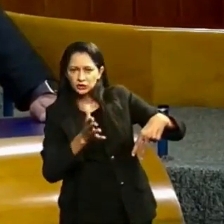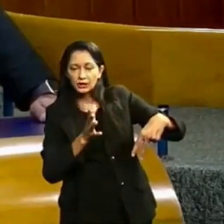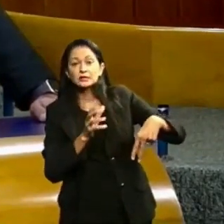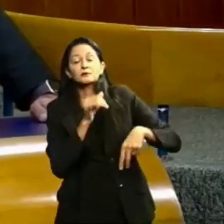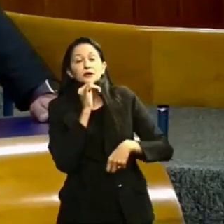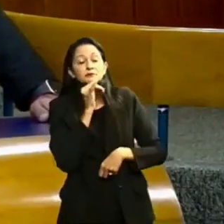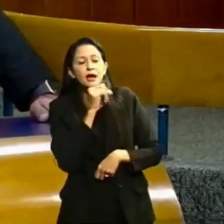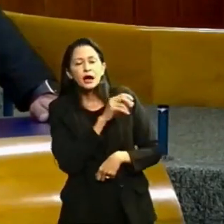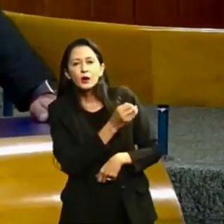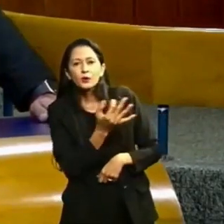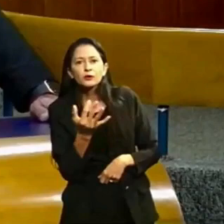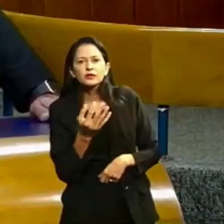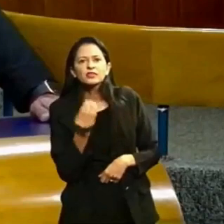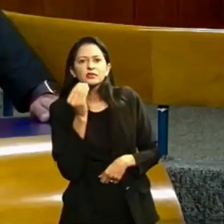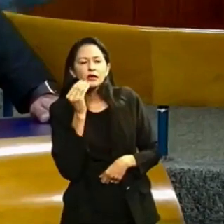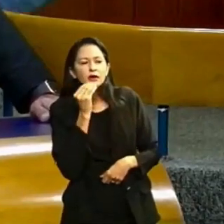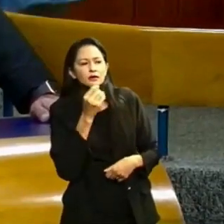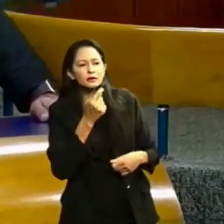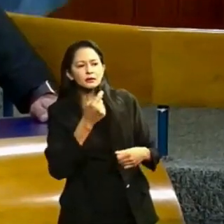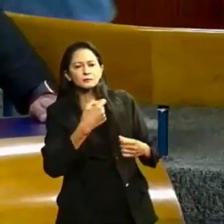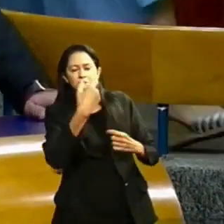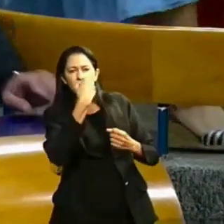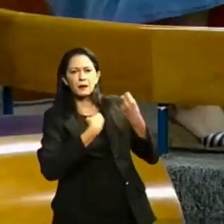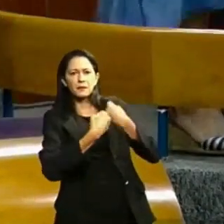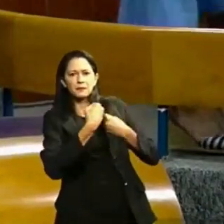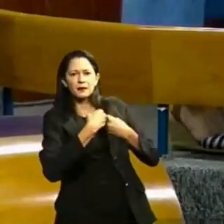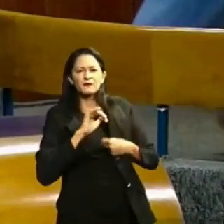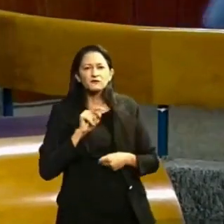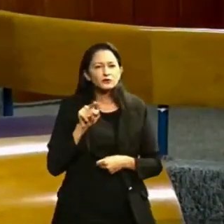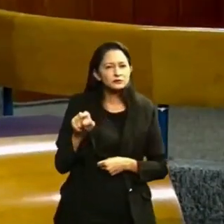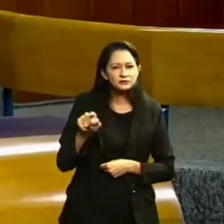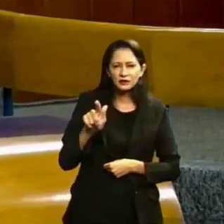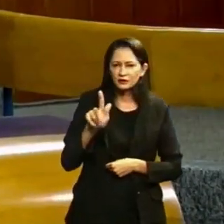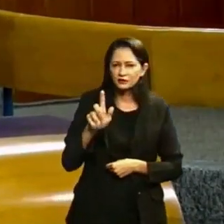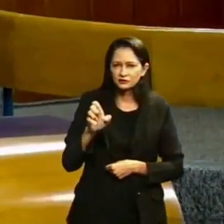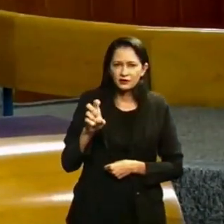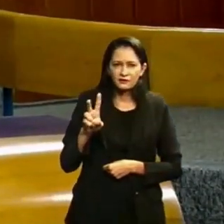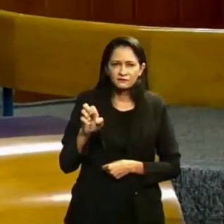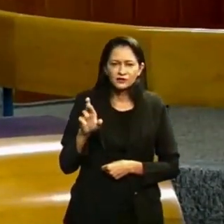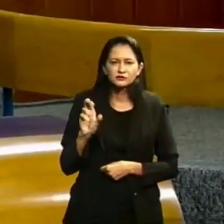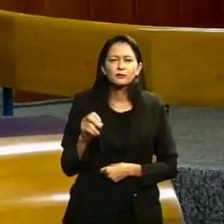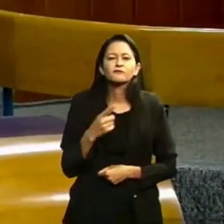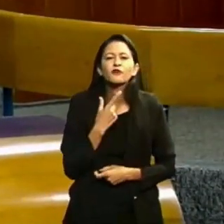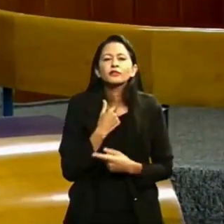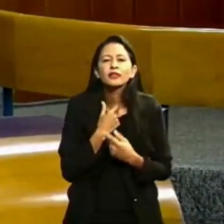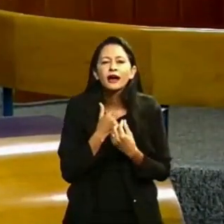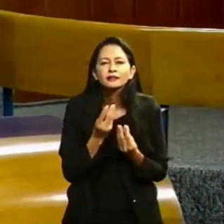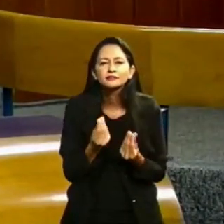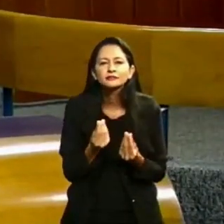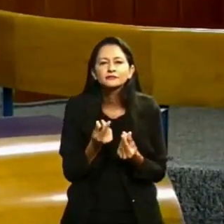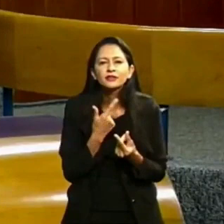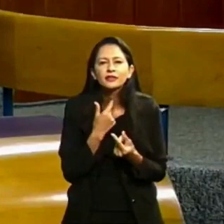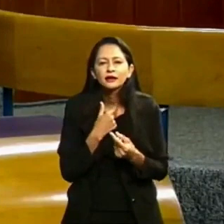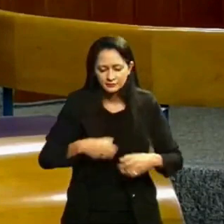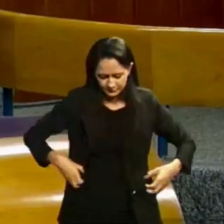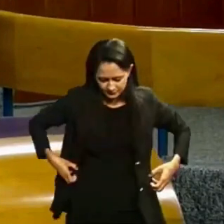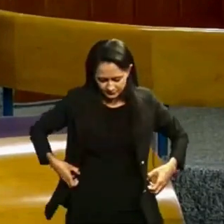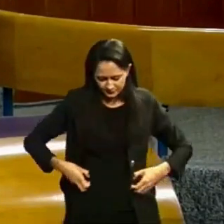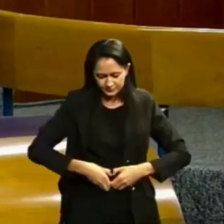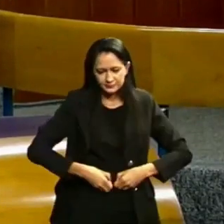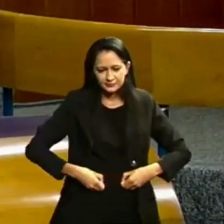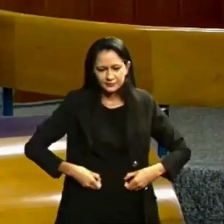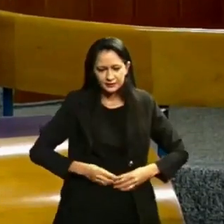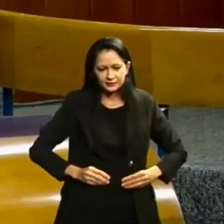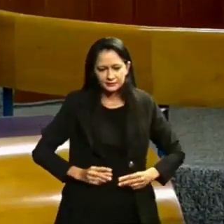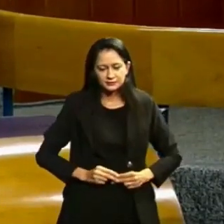quando alguns tentaram me agredir, mas em você, vereador, vou ser sincero, eu tinha vontade de tirar esse cinto aqui, ó, e